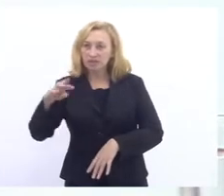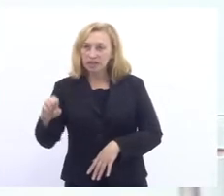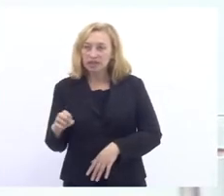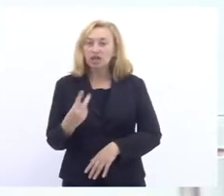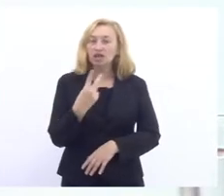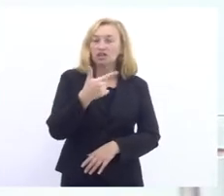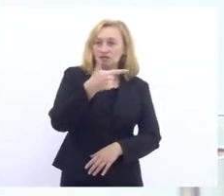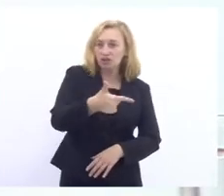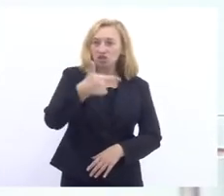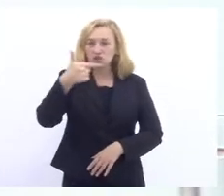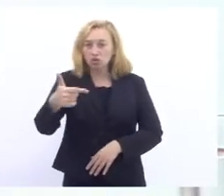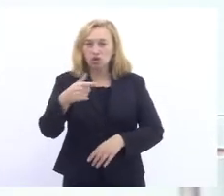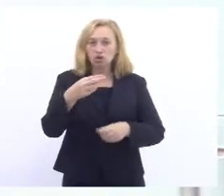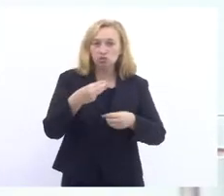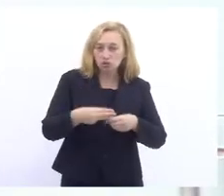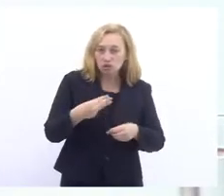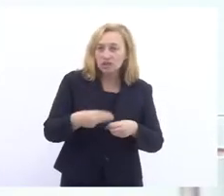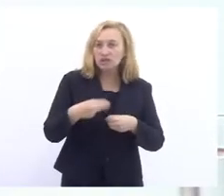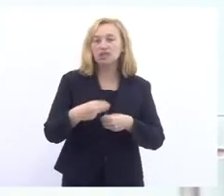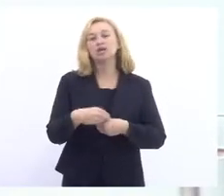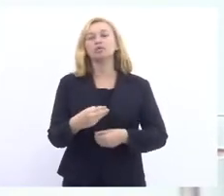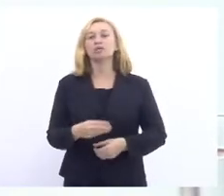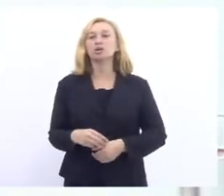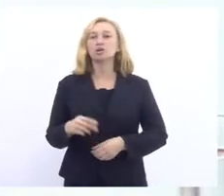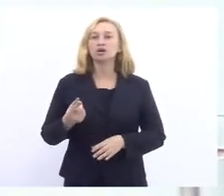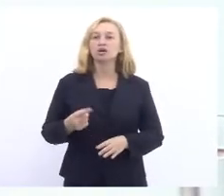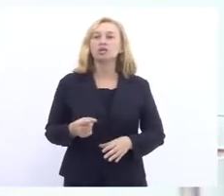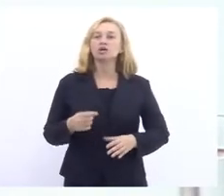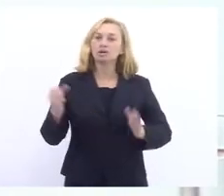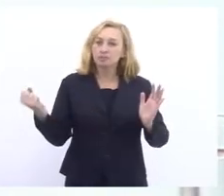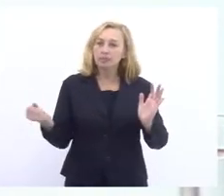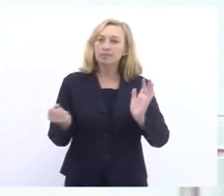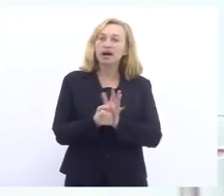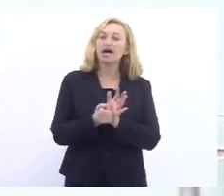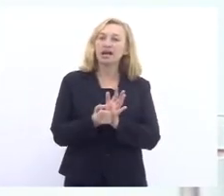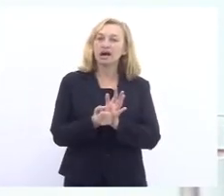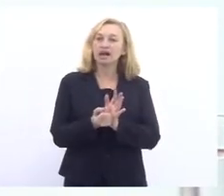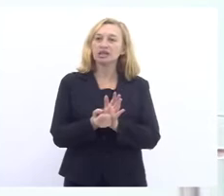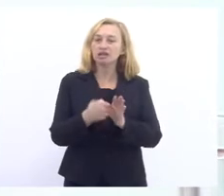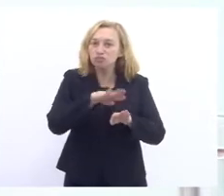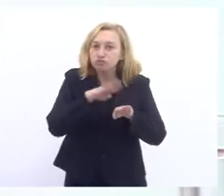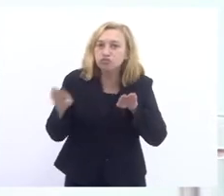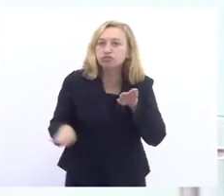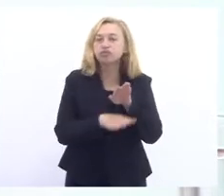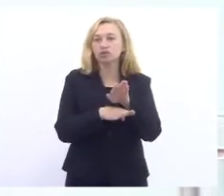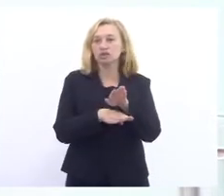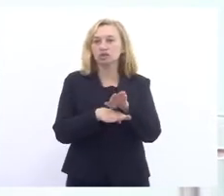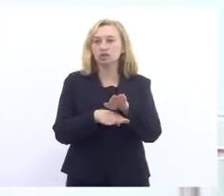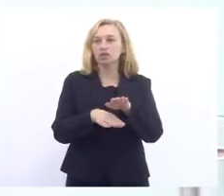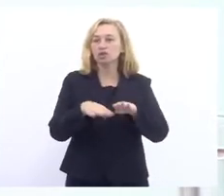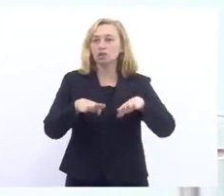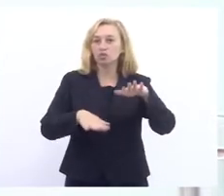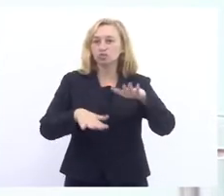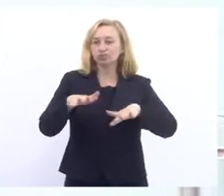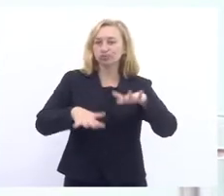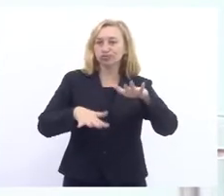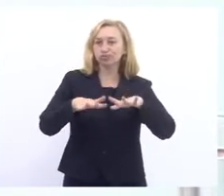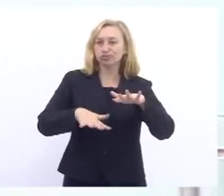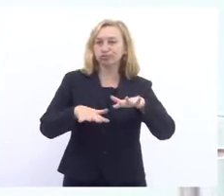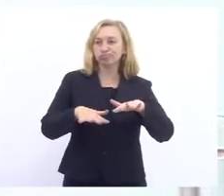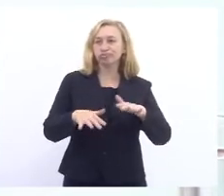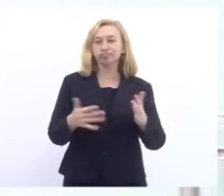municípios reunidos nessa região metropolitana profundamente marcada por desigualdades desequilíbrios e